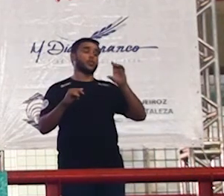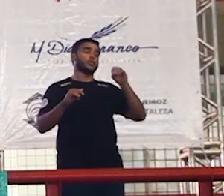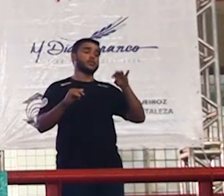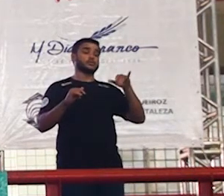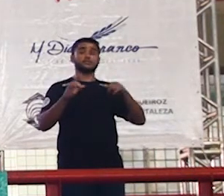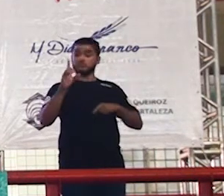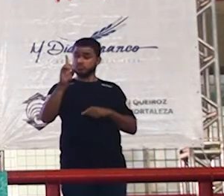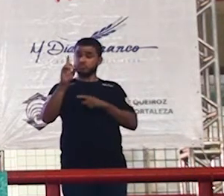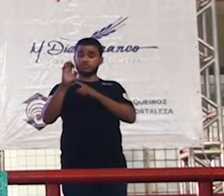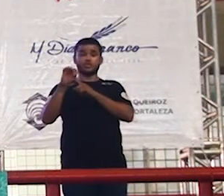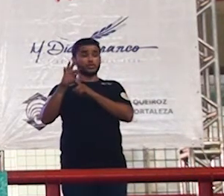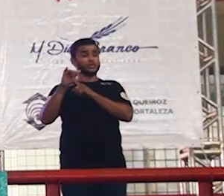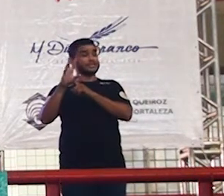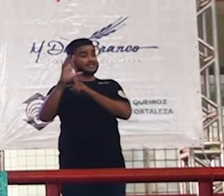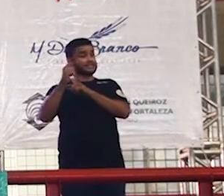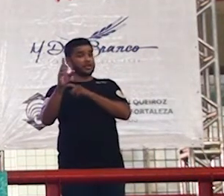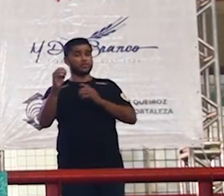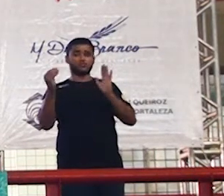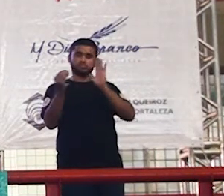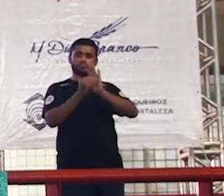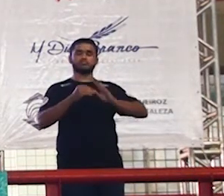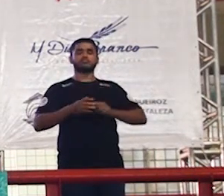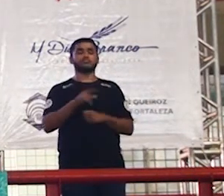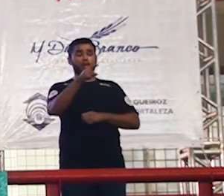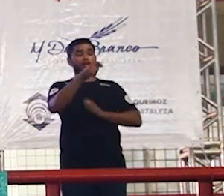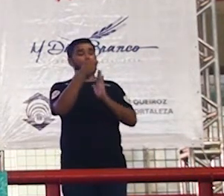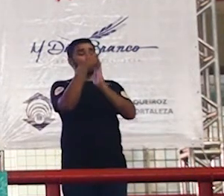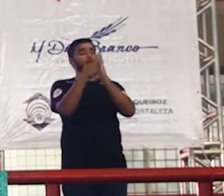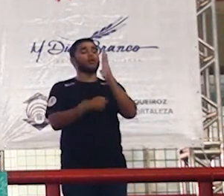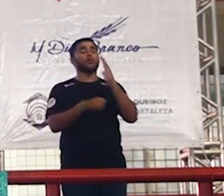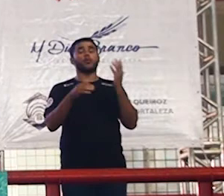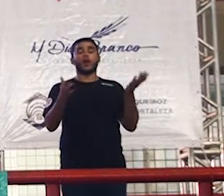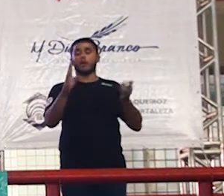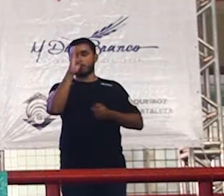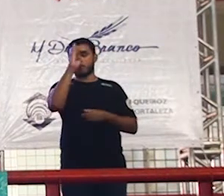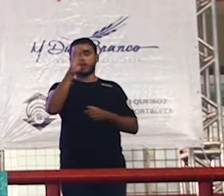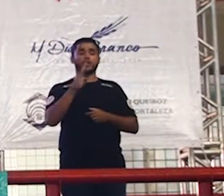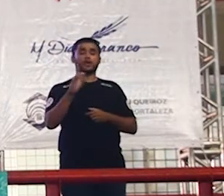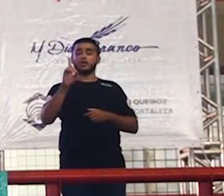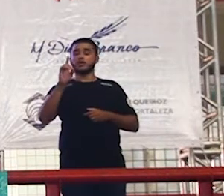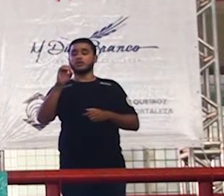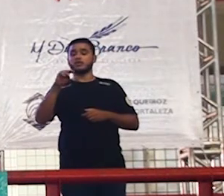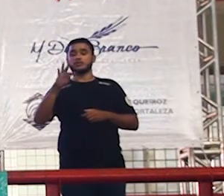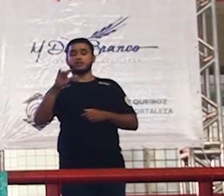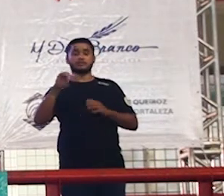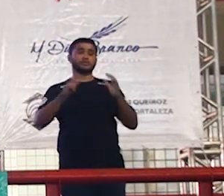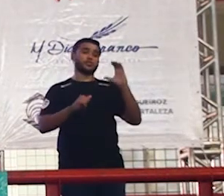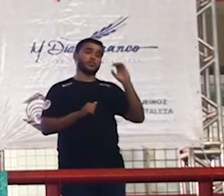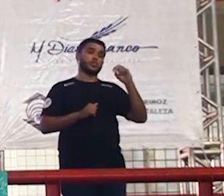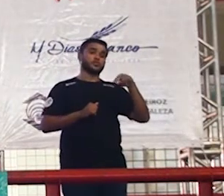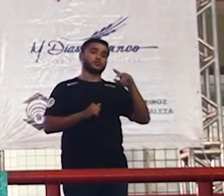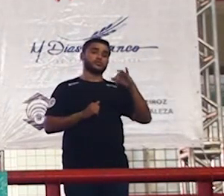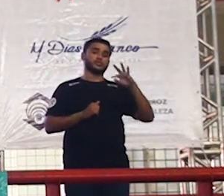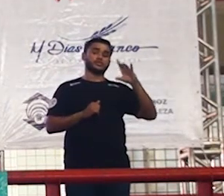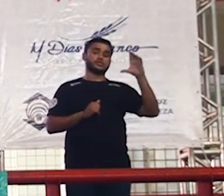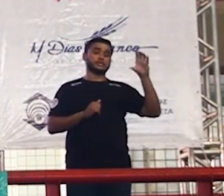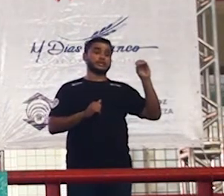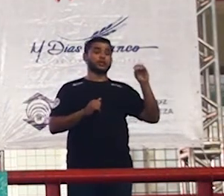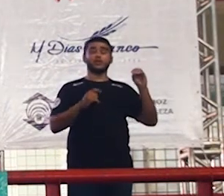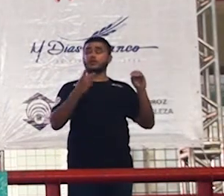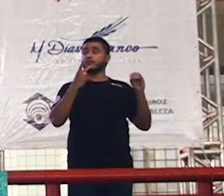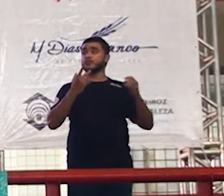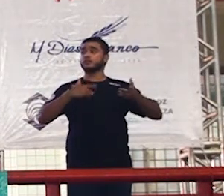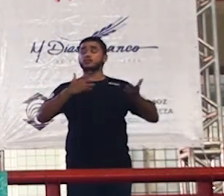Denotação. Na sua redação do Enem, predomina denotação ou conotação?